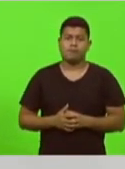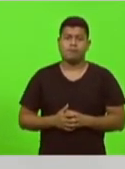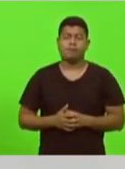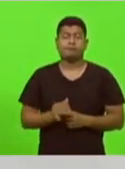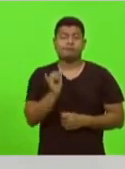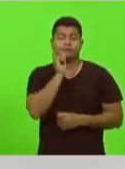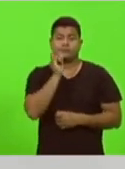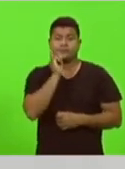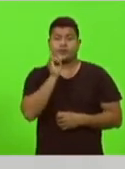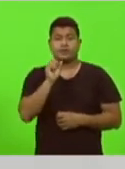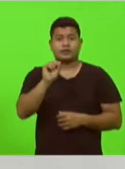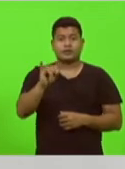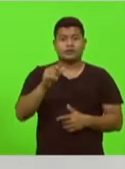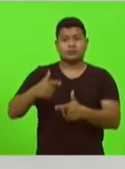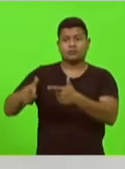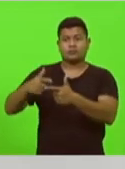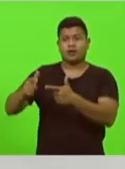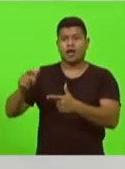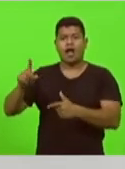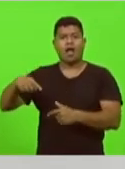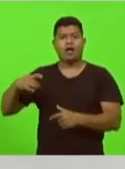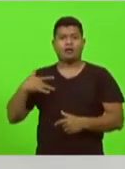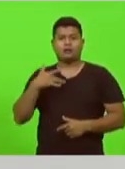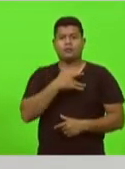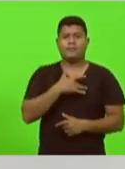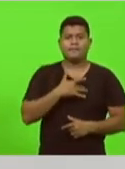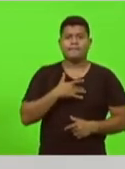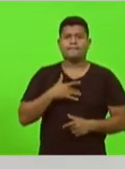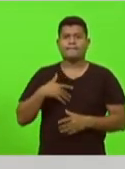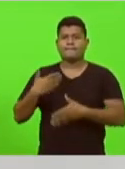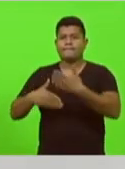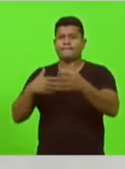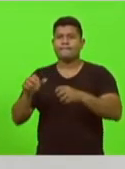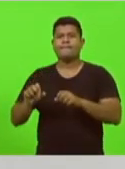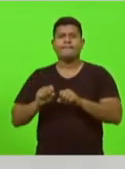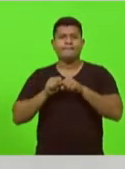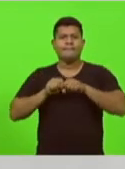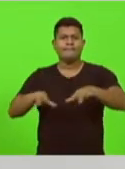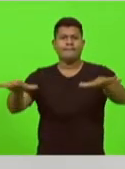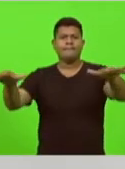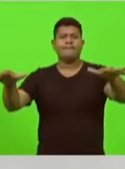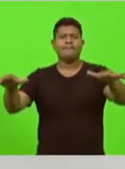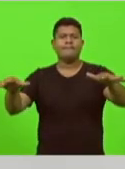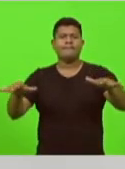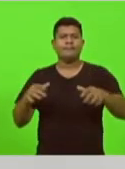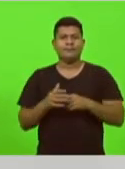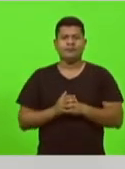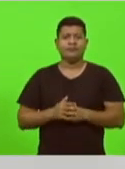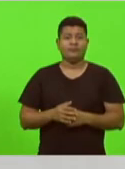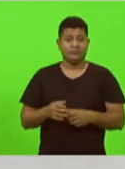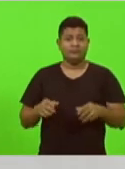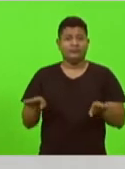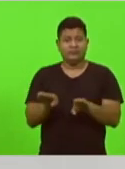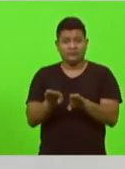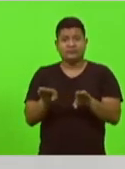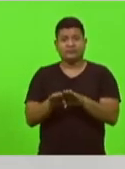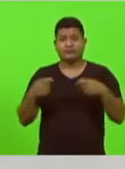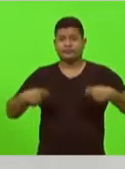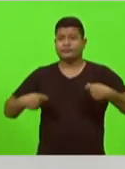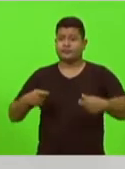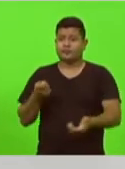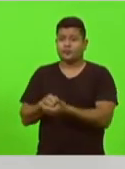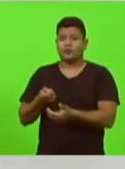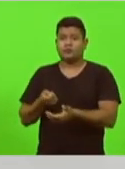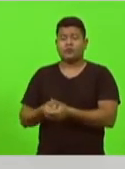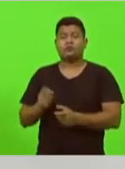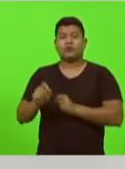exemplo, se o problema fosse a saúde, a contaminação, então também teria que se cobrar um passaporte ou